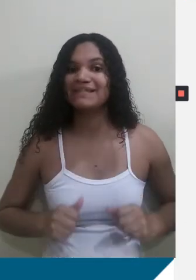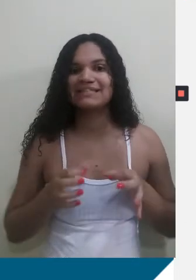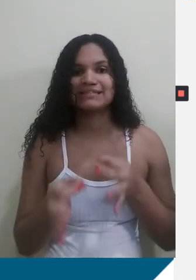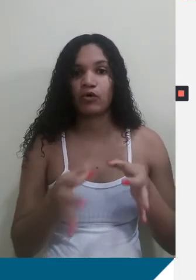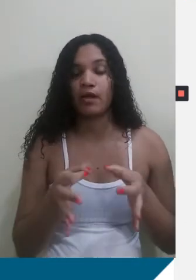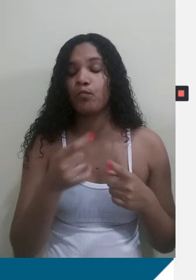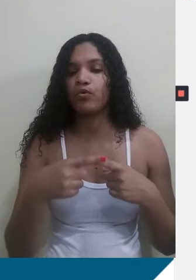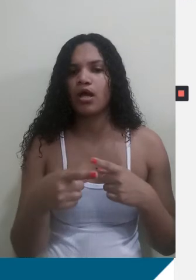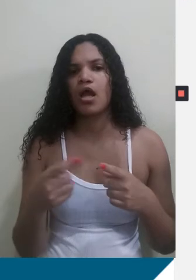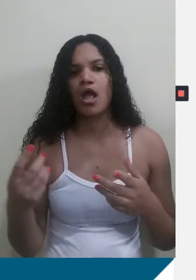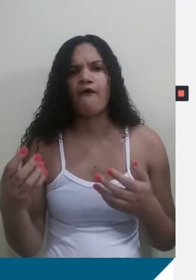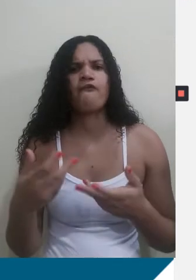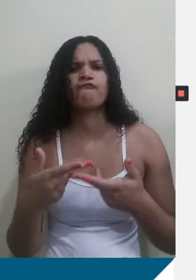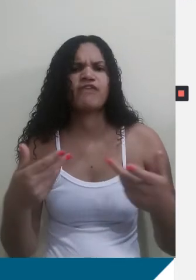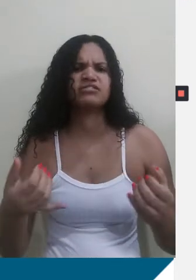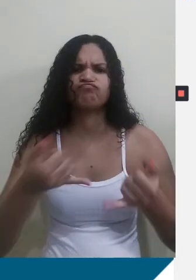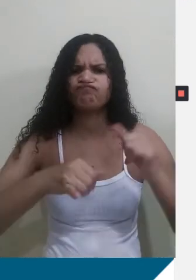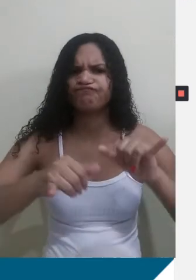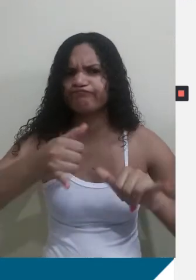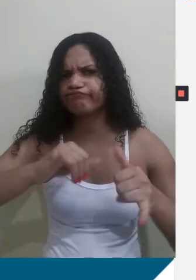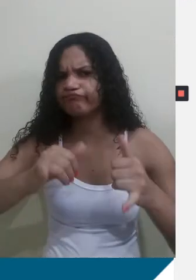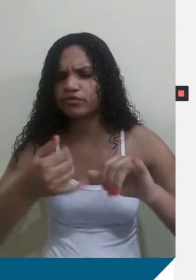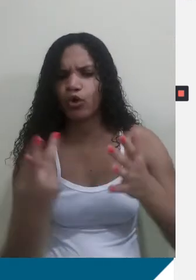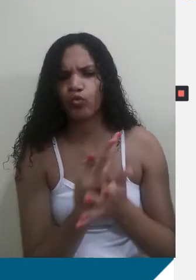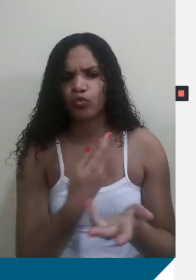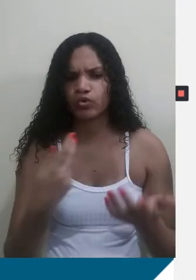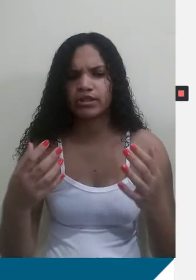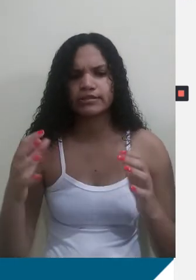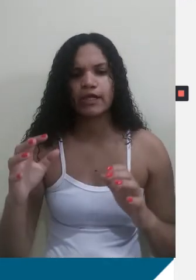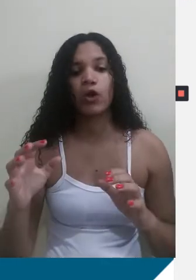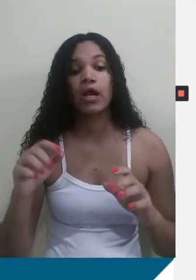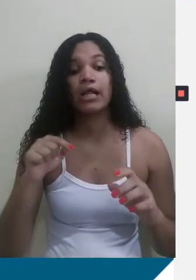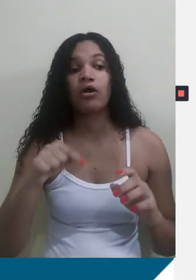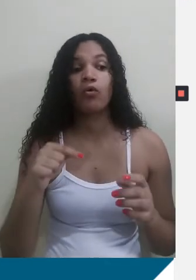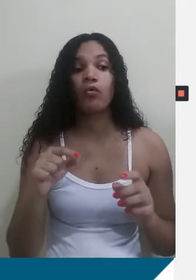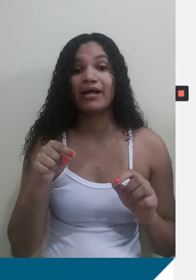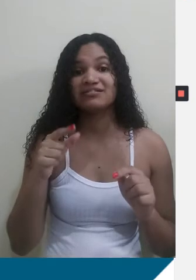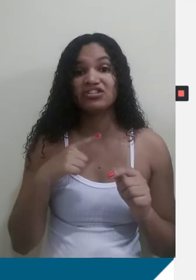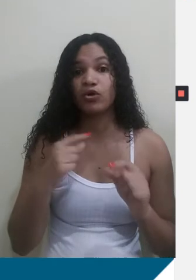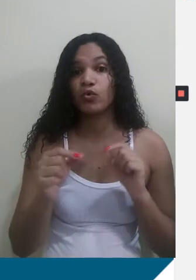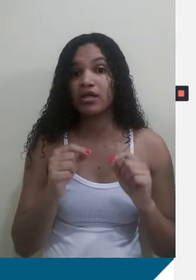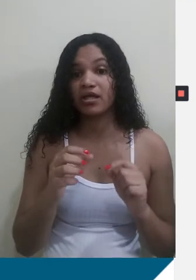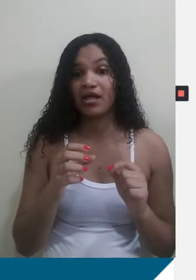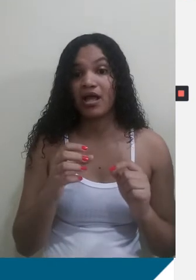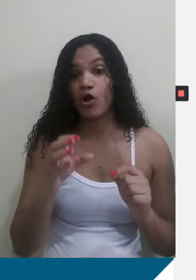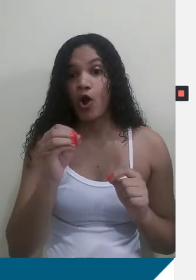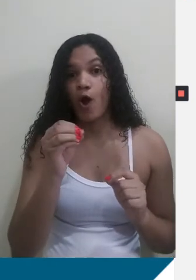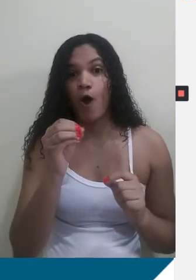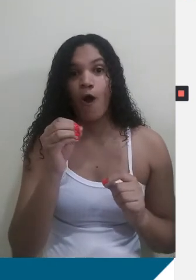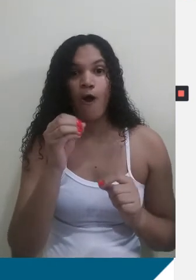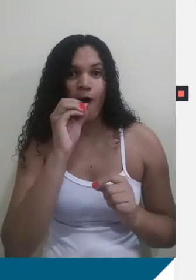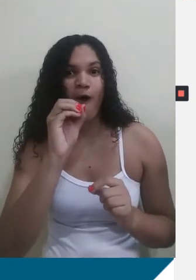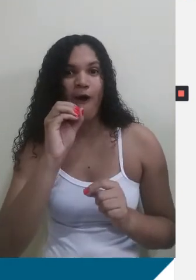o conjunto de reações que acontecem na célula formam, muitas das vezes, as chamadas espécies reativas de oxigênio.